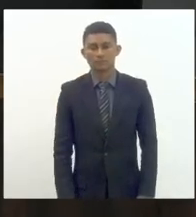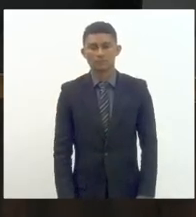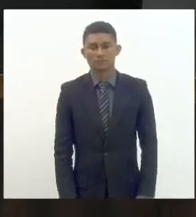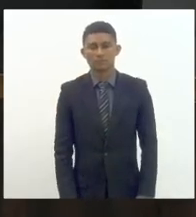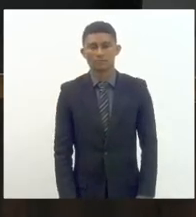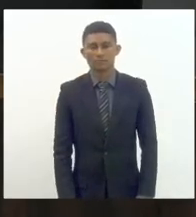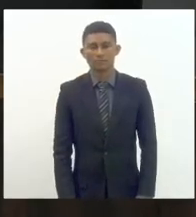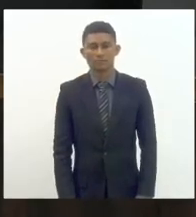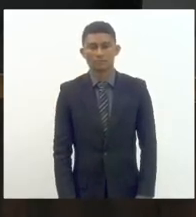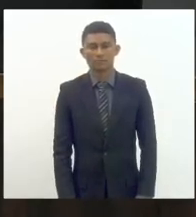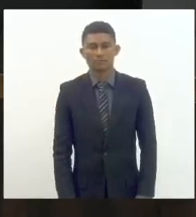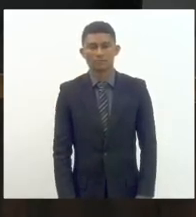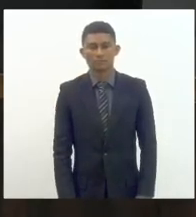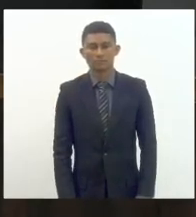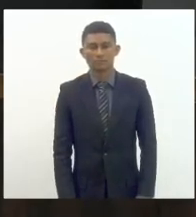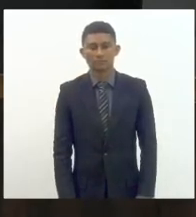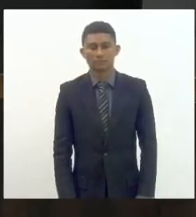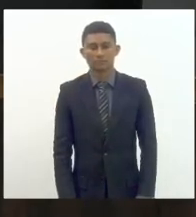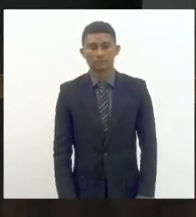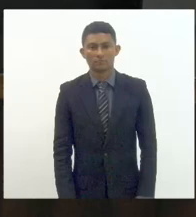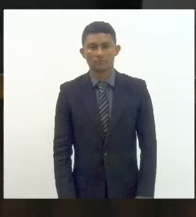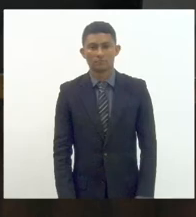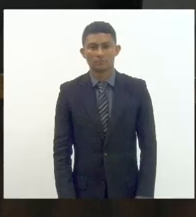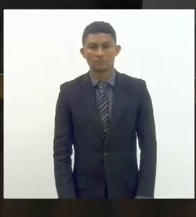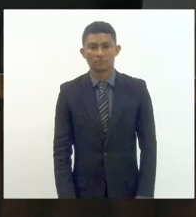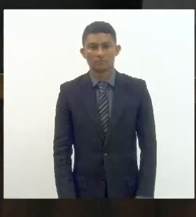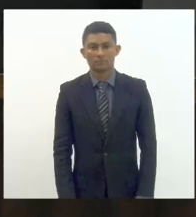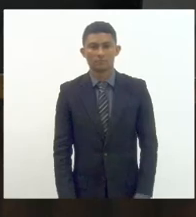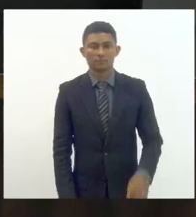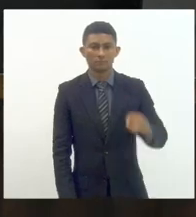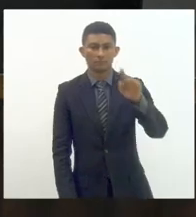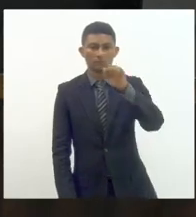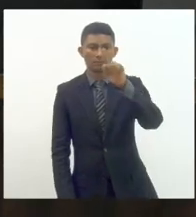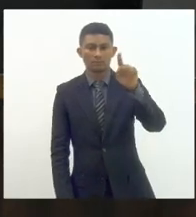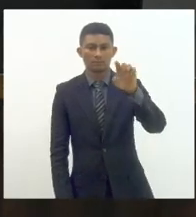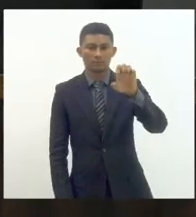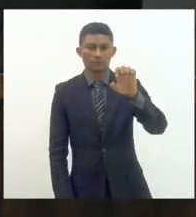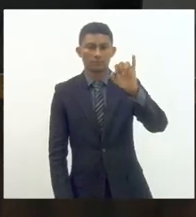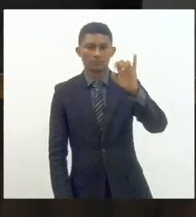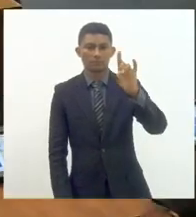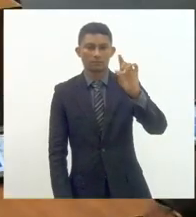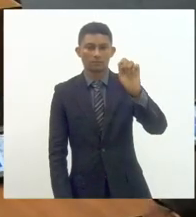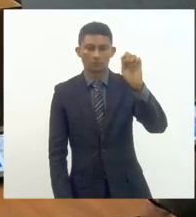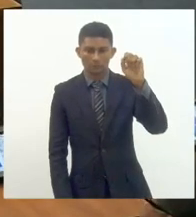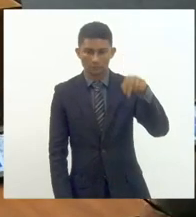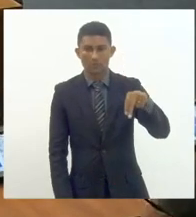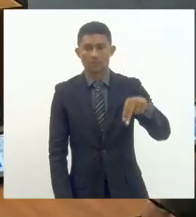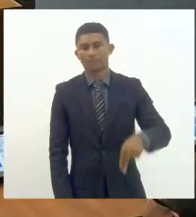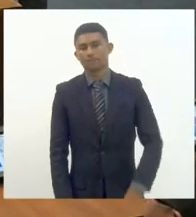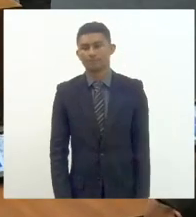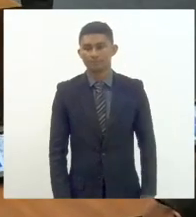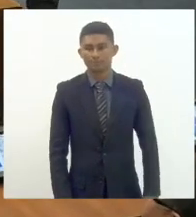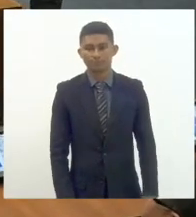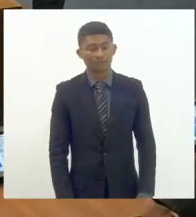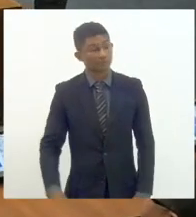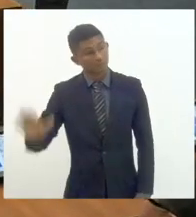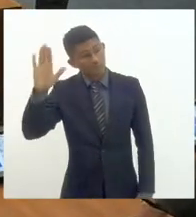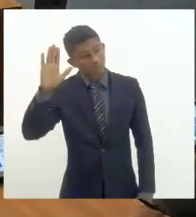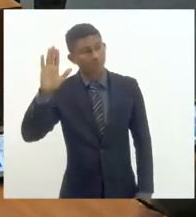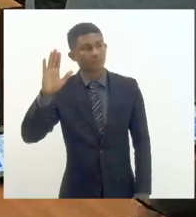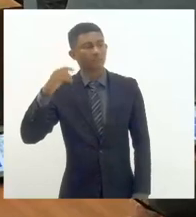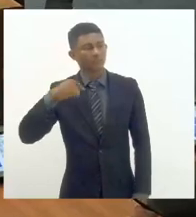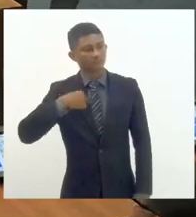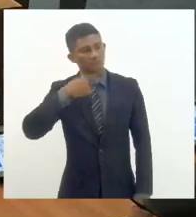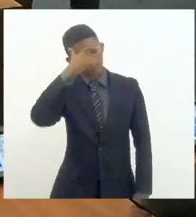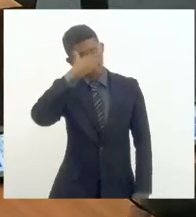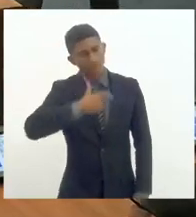Pampolha. Deputado, deputada Zeidan. Presidente, deputada Dani Monteiro vota